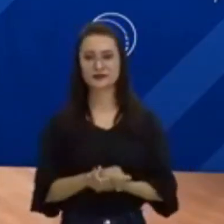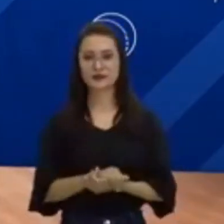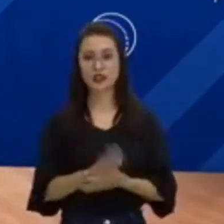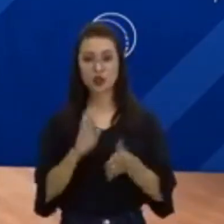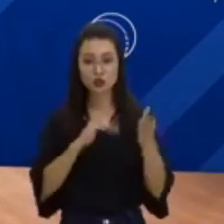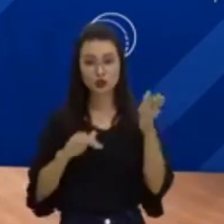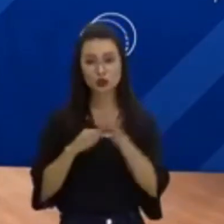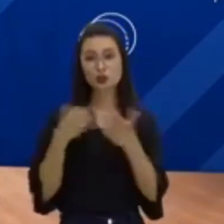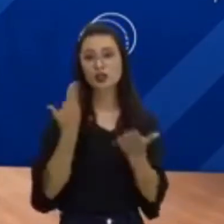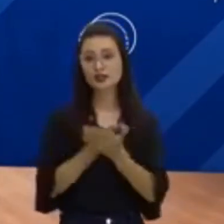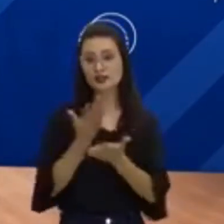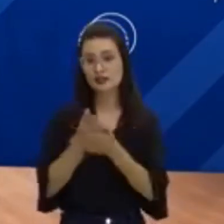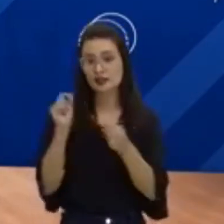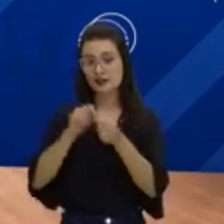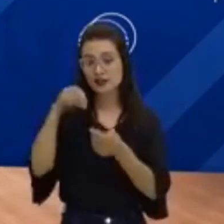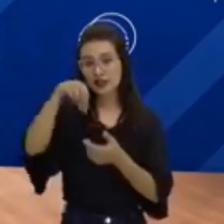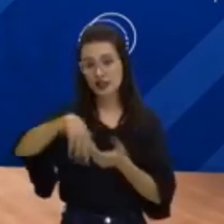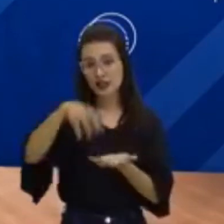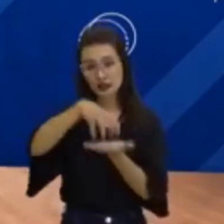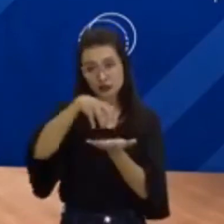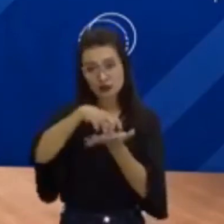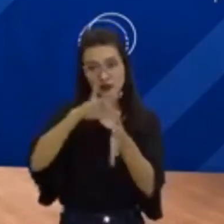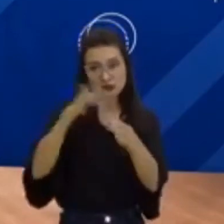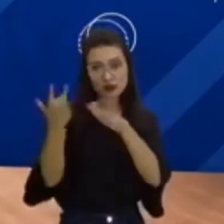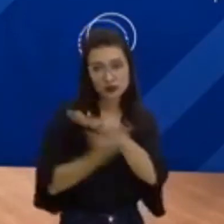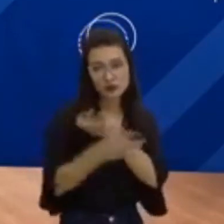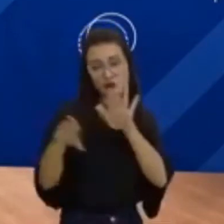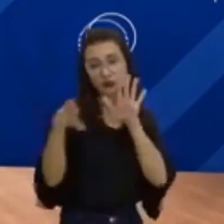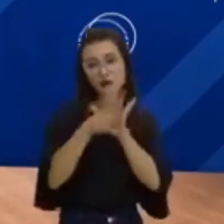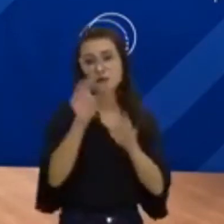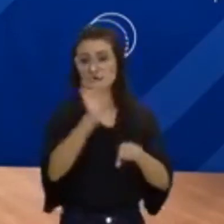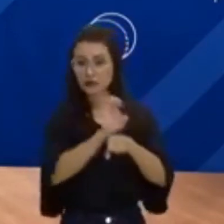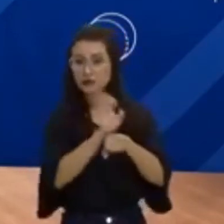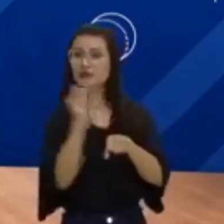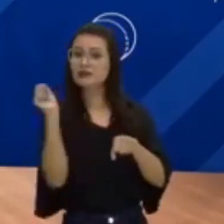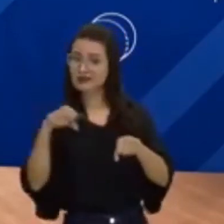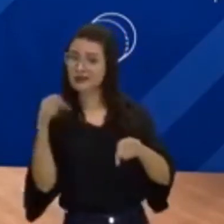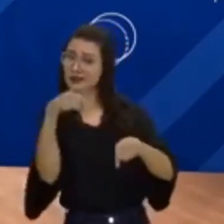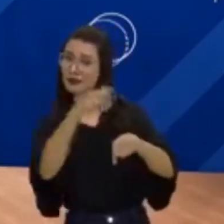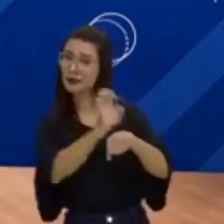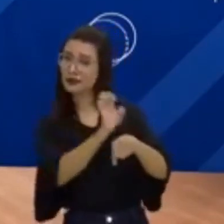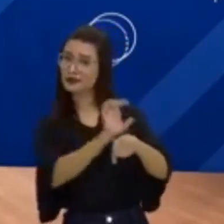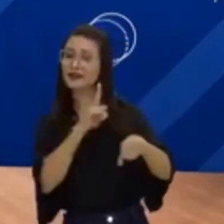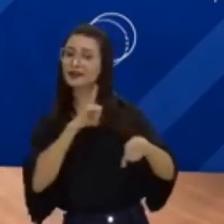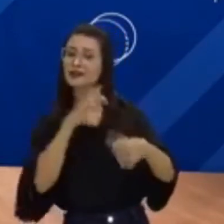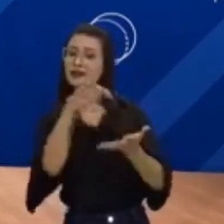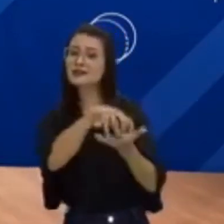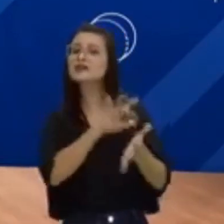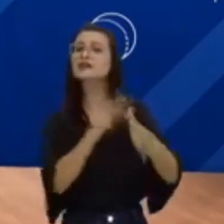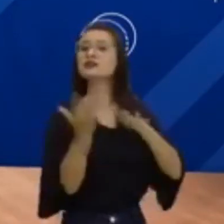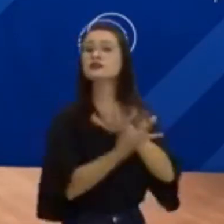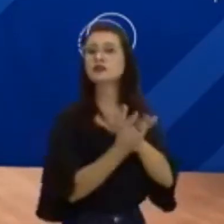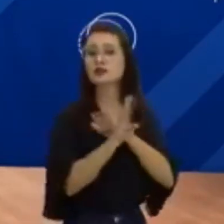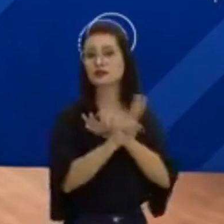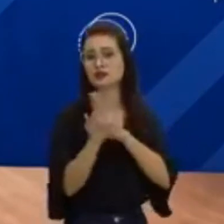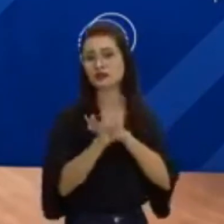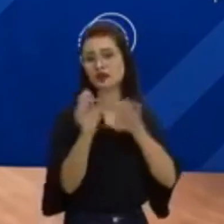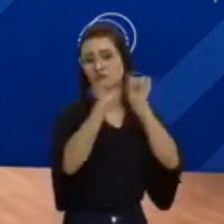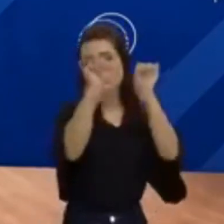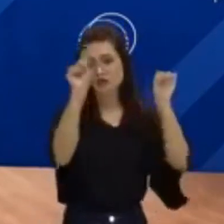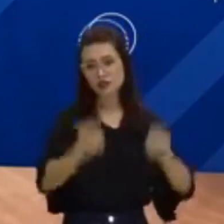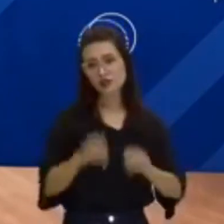Essas aulas são produzidas pelo Centro de Mídia do Estado do Pará. Isso mesmo, o Estado do Pará possui um centro de mídia, o chamado